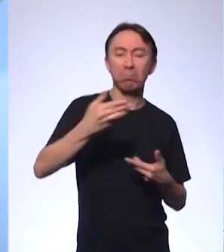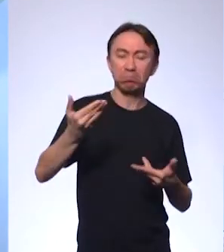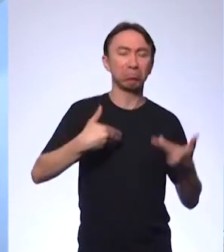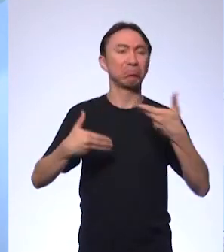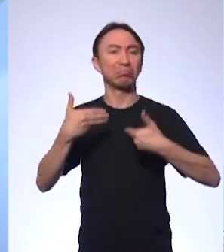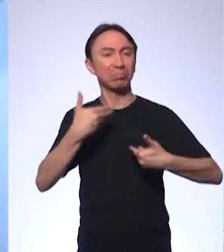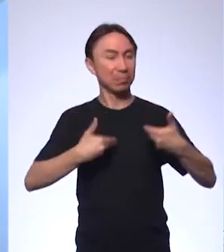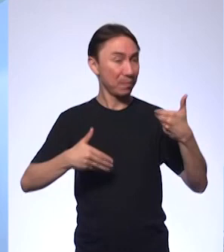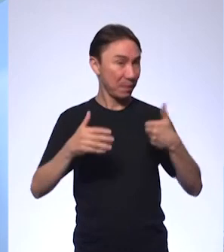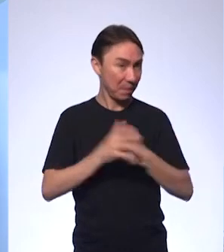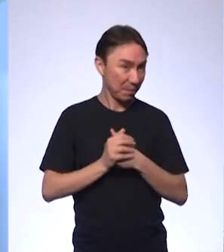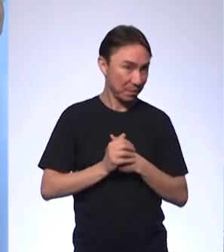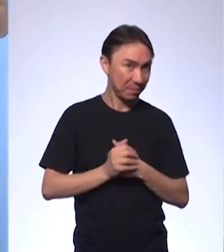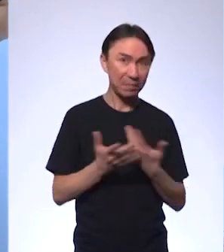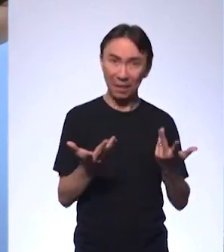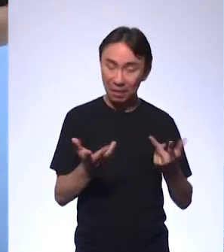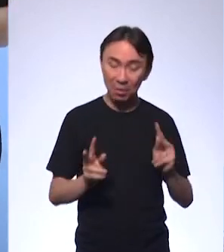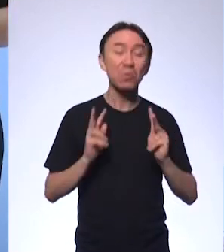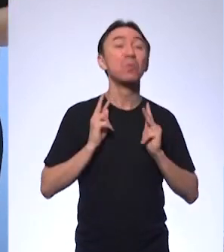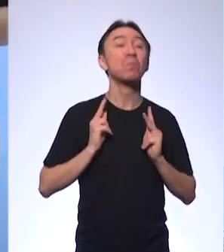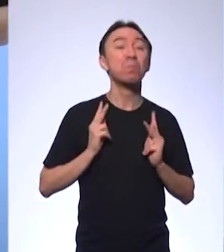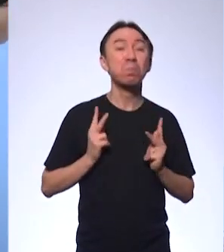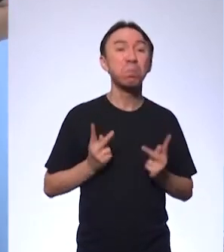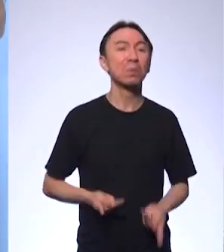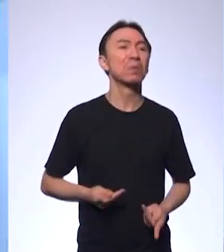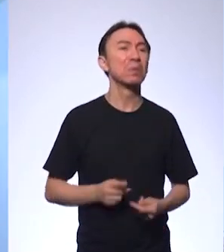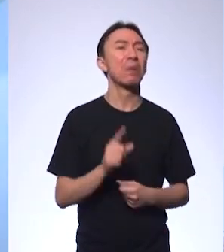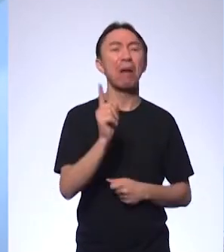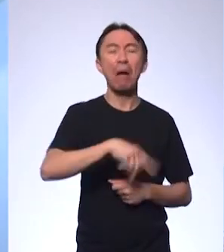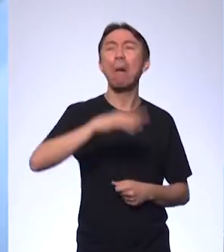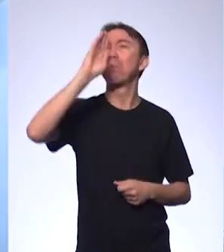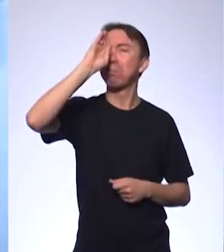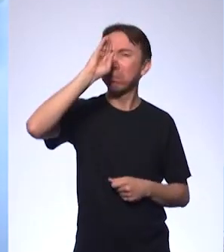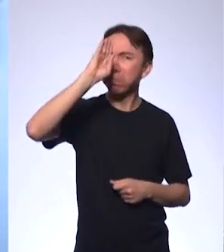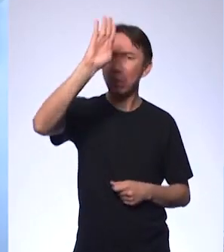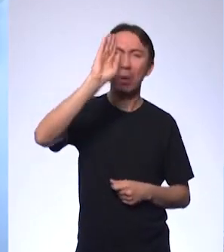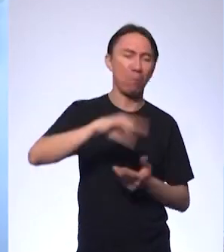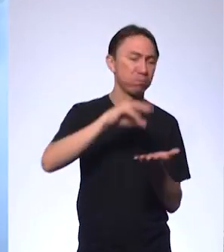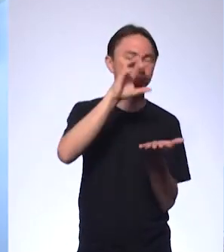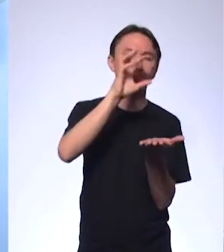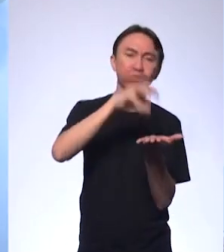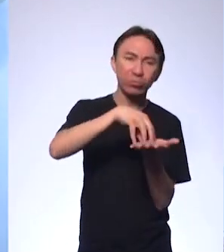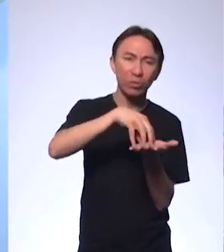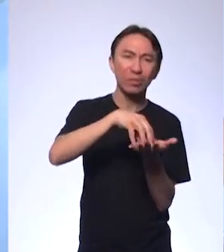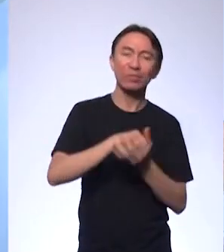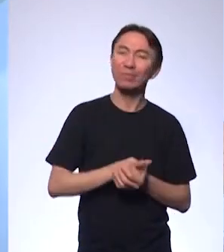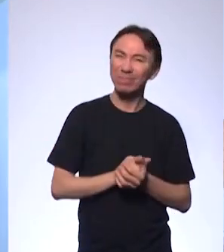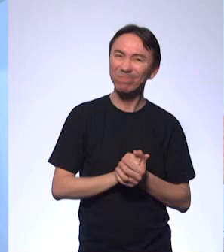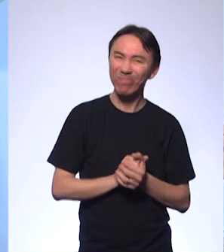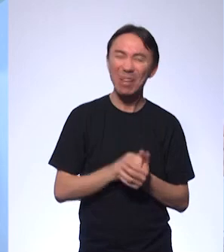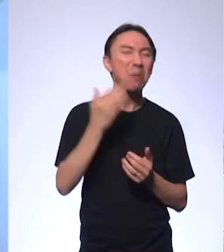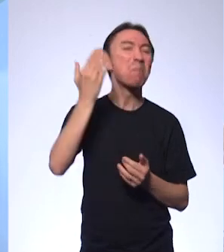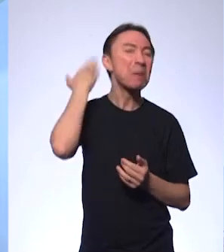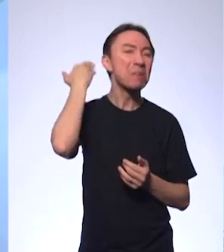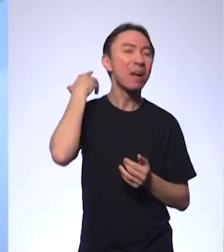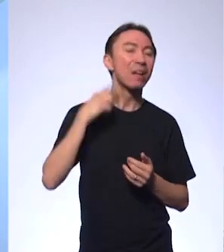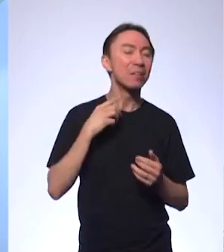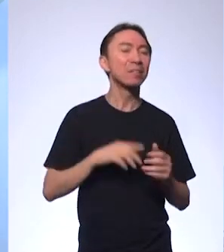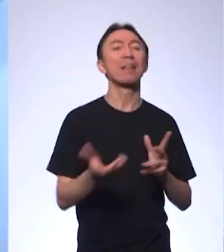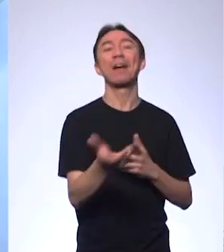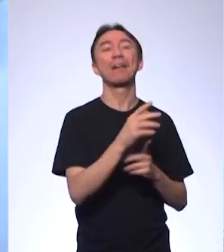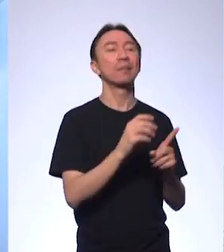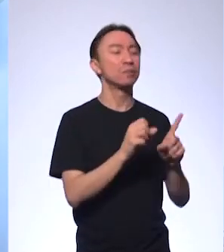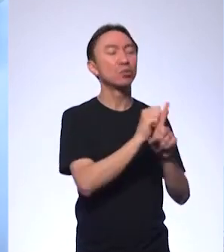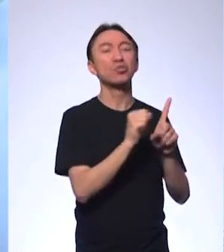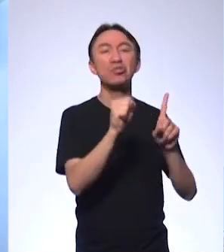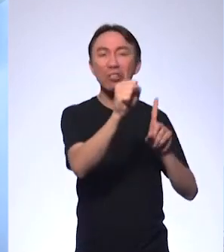a gente tem isso muito visível, né, numa civilização industrializada, né, com o capitalismo.